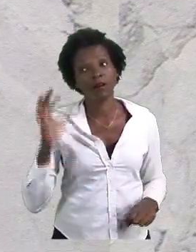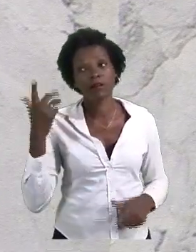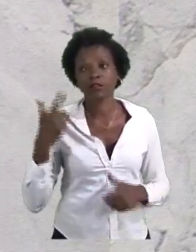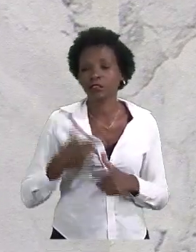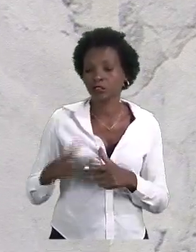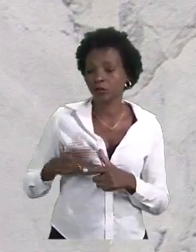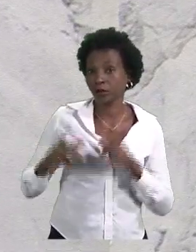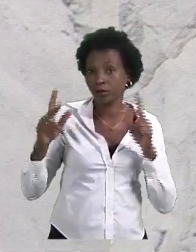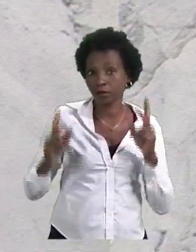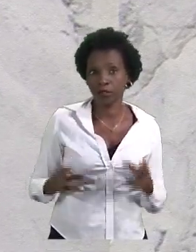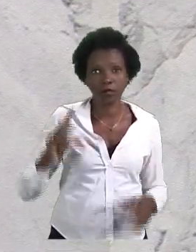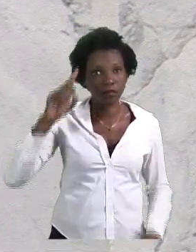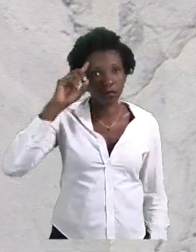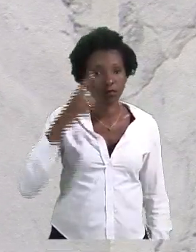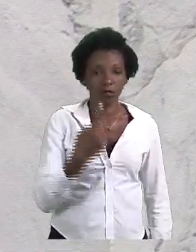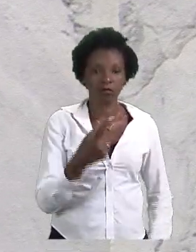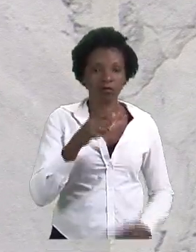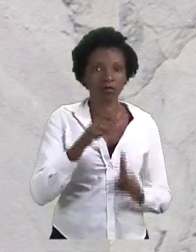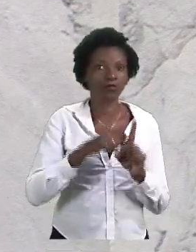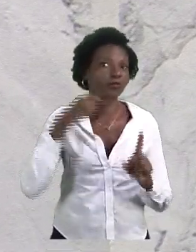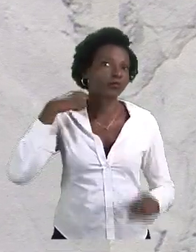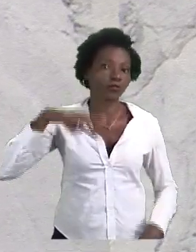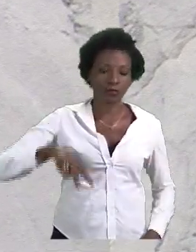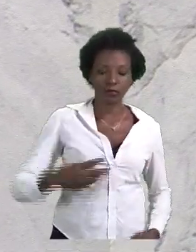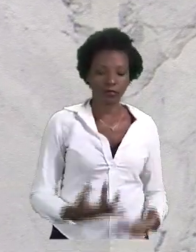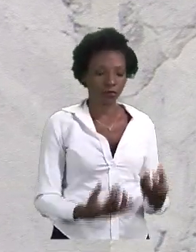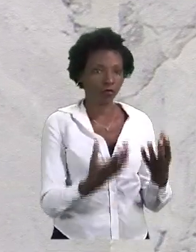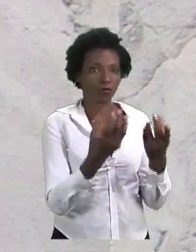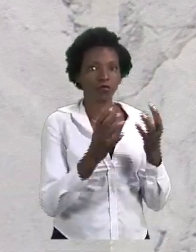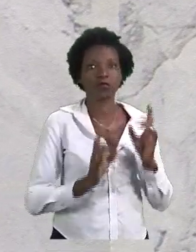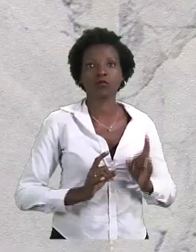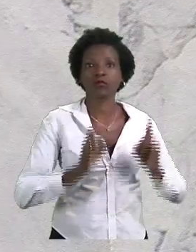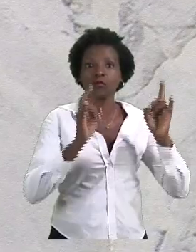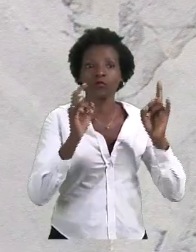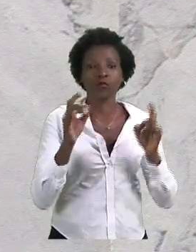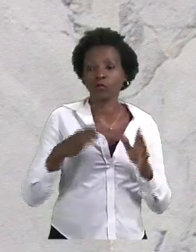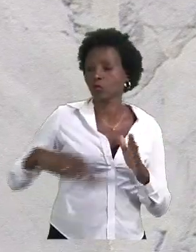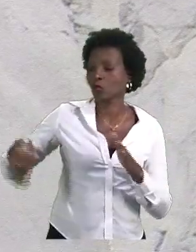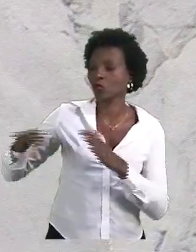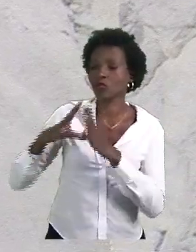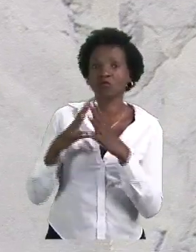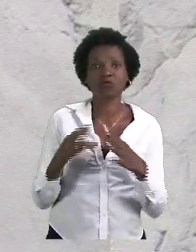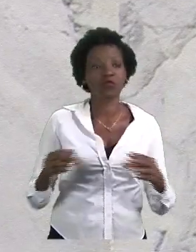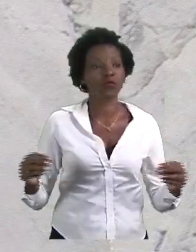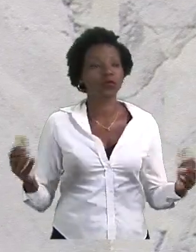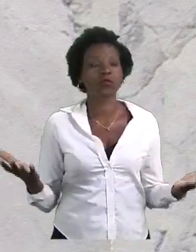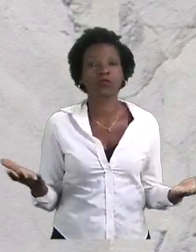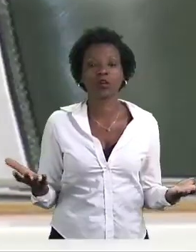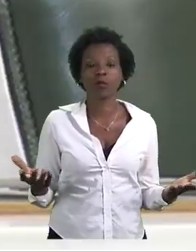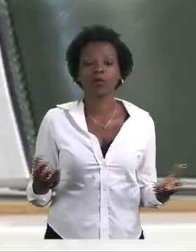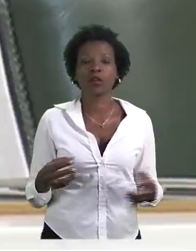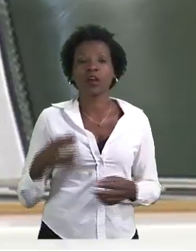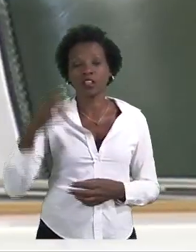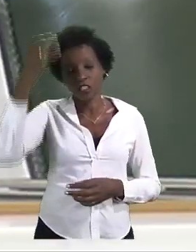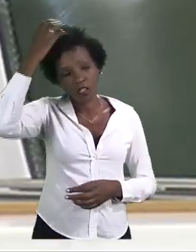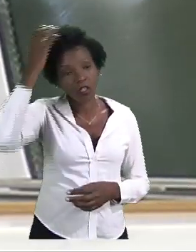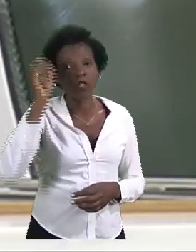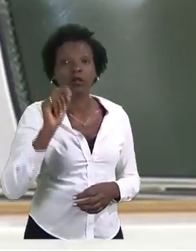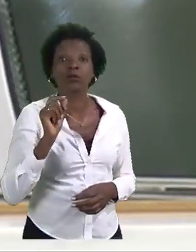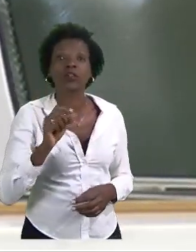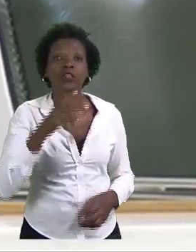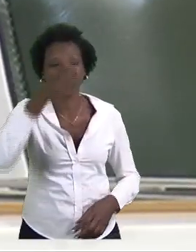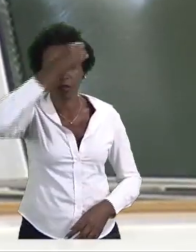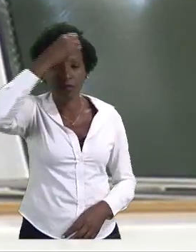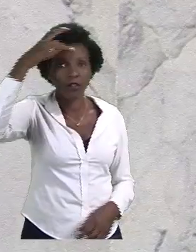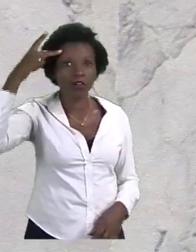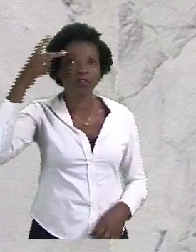aconteceu no dia 1º de maio, todo mundo sumiu do movimento, a senhora não vê mais ninguém no movimento. Tenta se culpar o prefeito, a polícia,